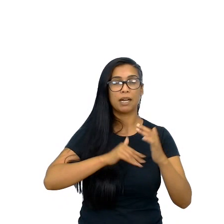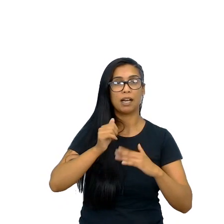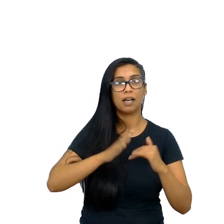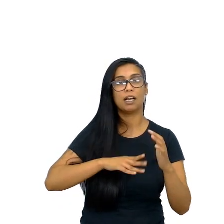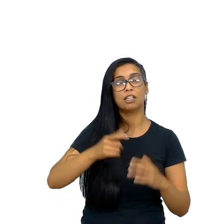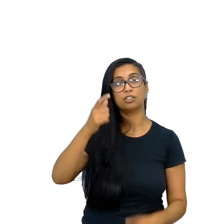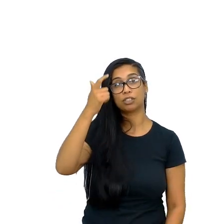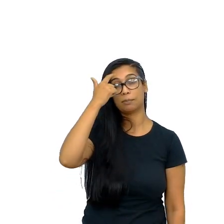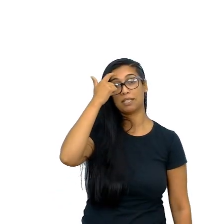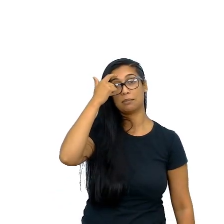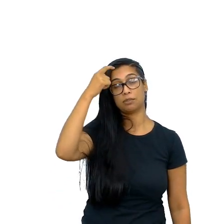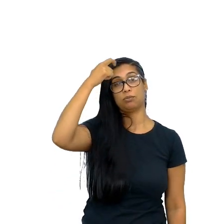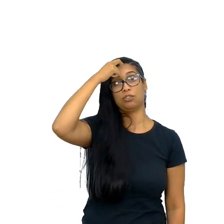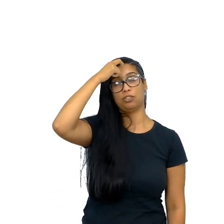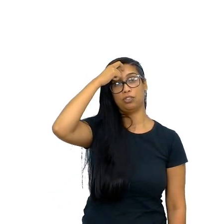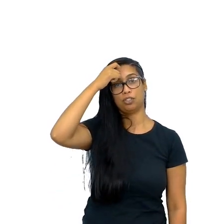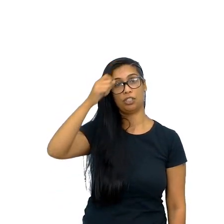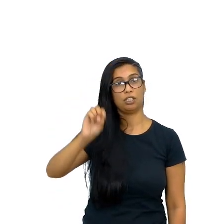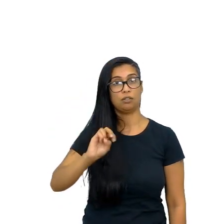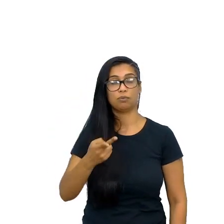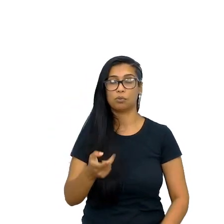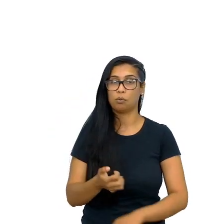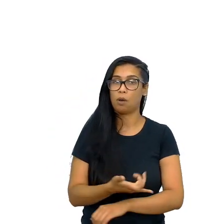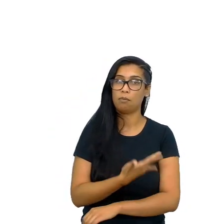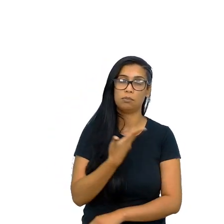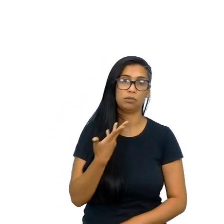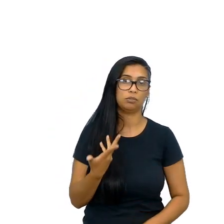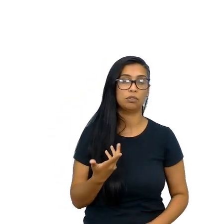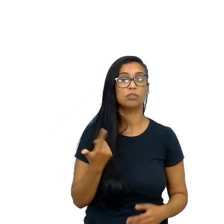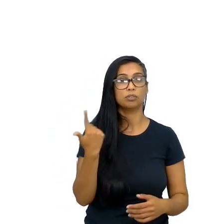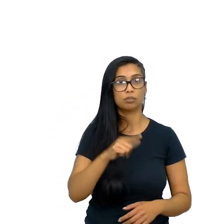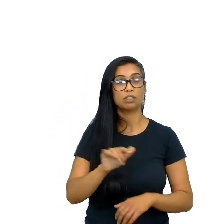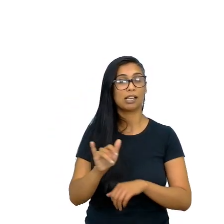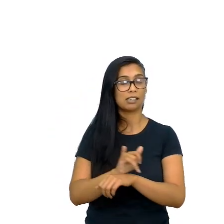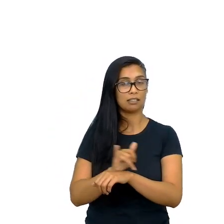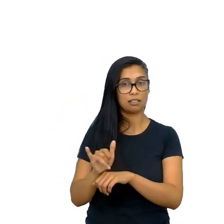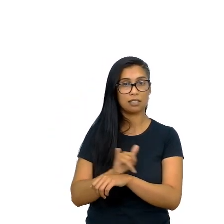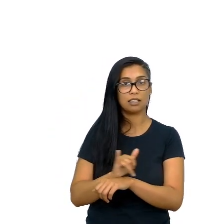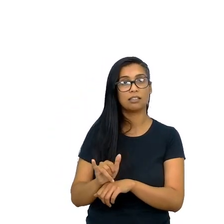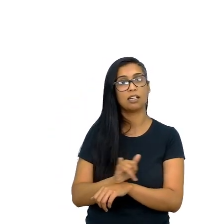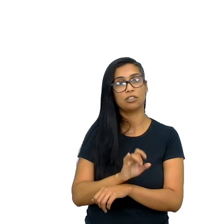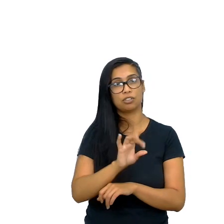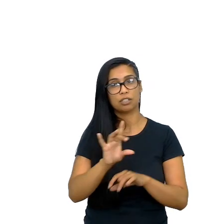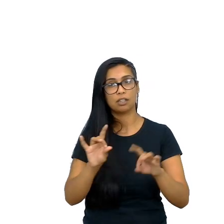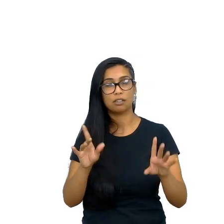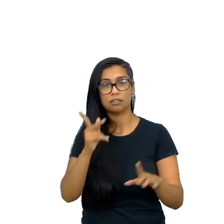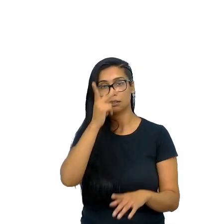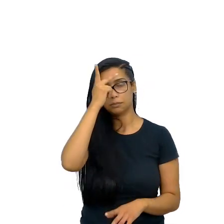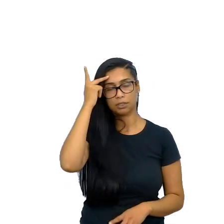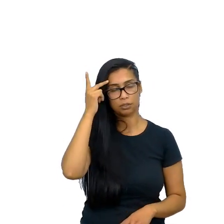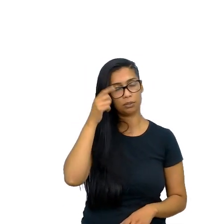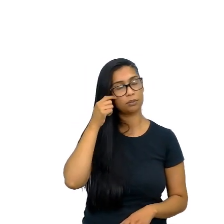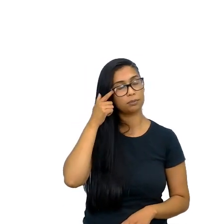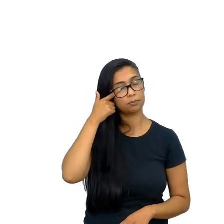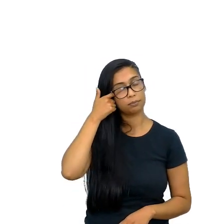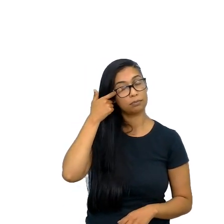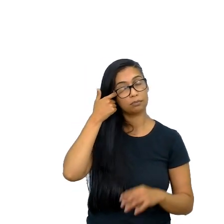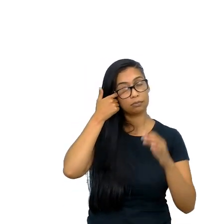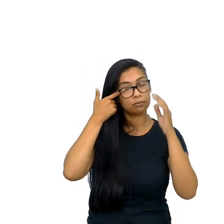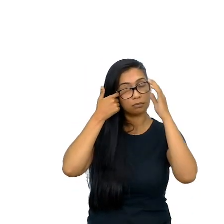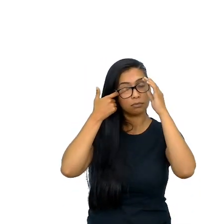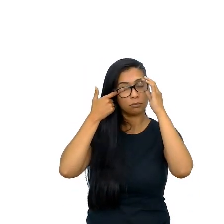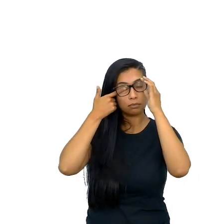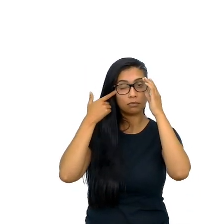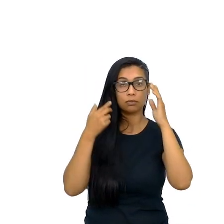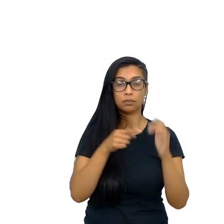cognitivos, afetivos, que, em algumas teorias, denominam-se de estratégias de leitura. Essas estratégias direcionam os estudantes a